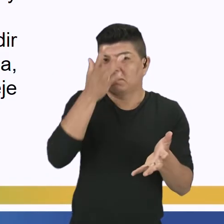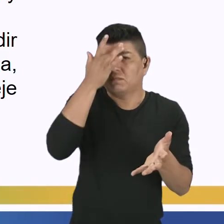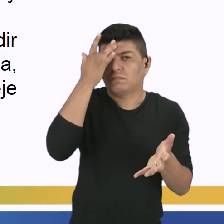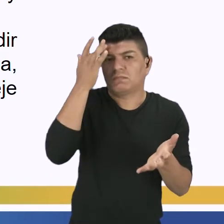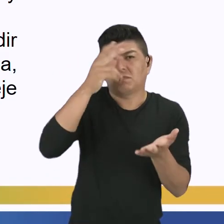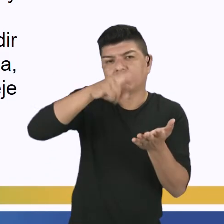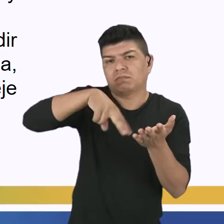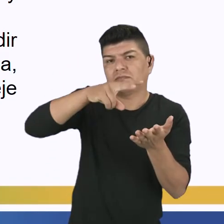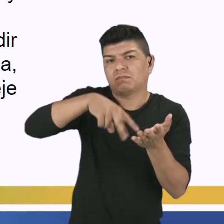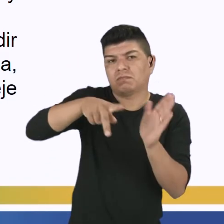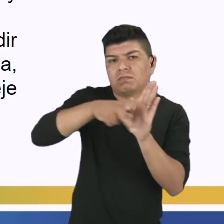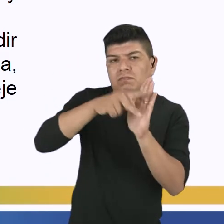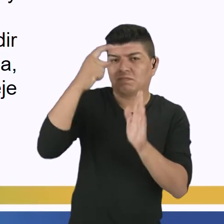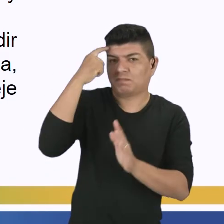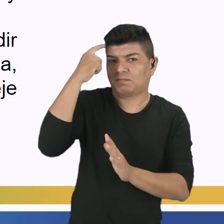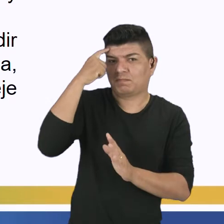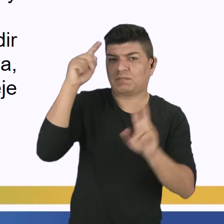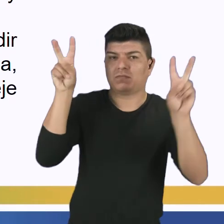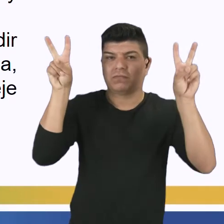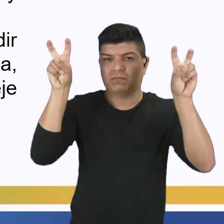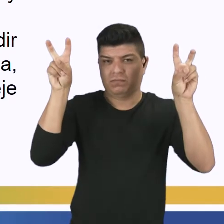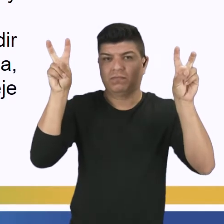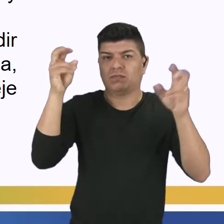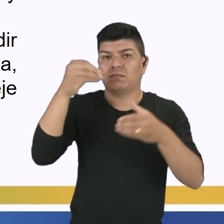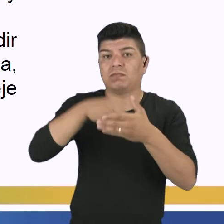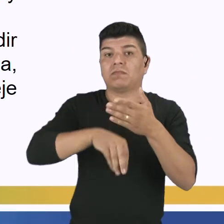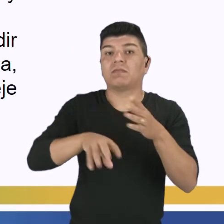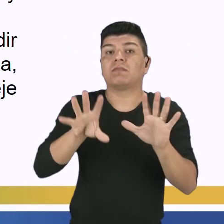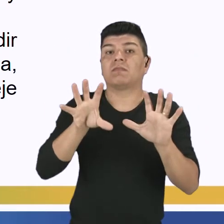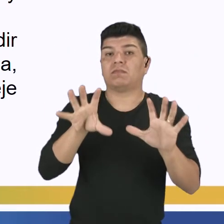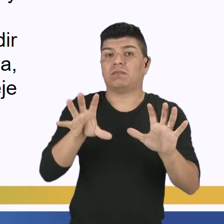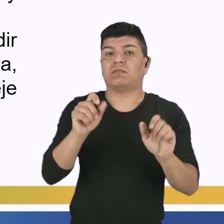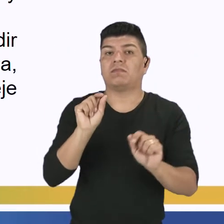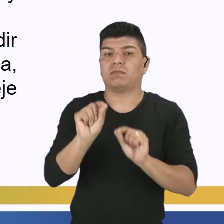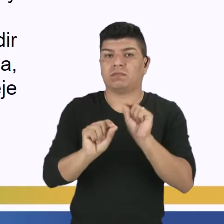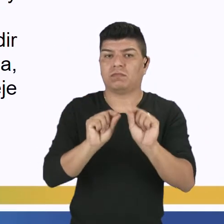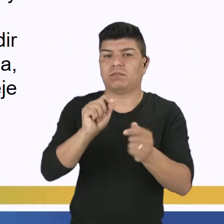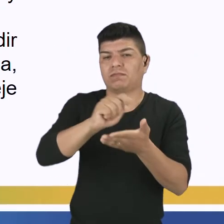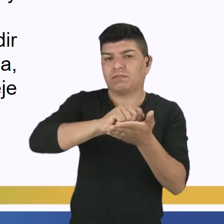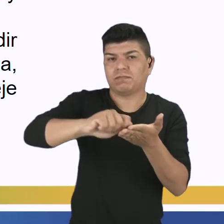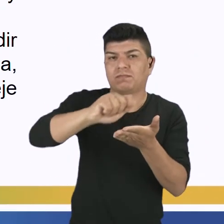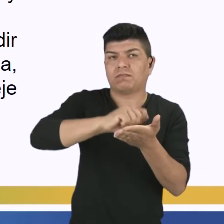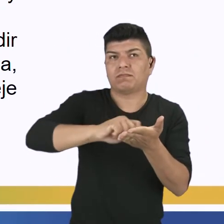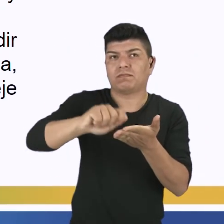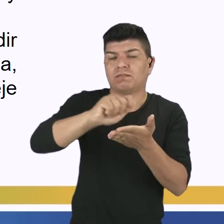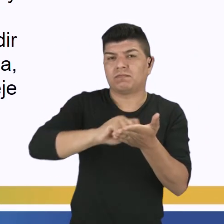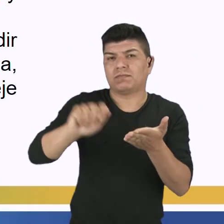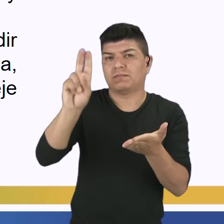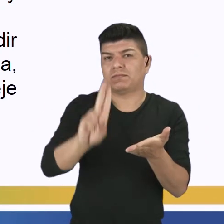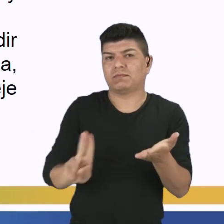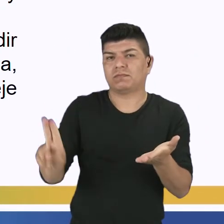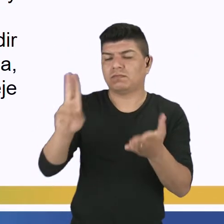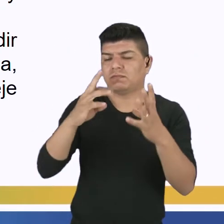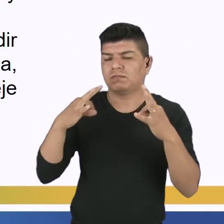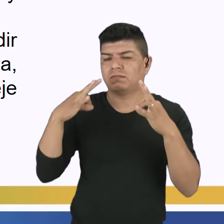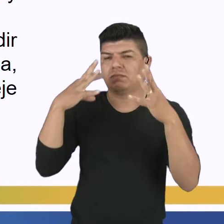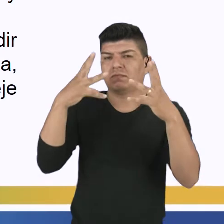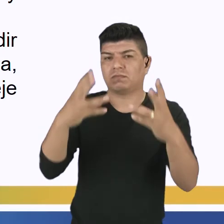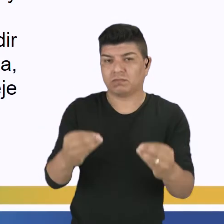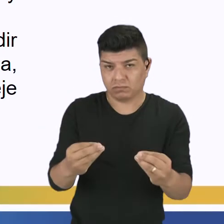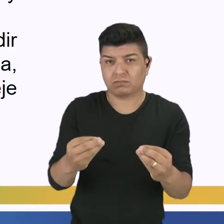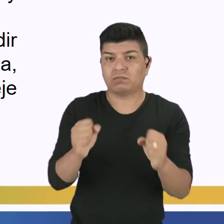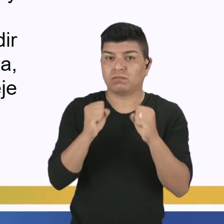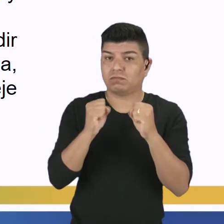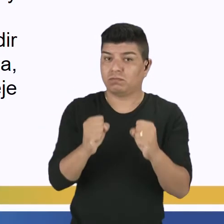leitor com os seus pensamentos sobre o tema, tá? Para isso, ele deverá escrever e utilizar todas as